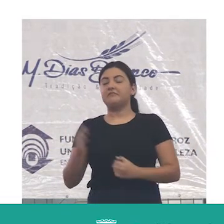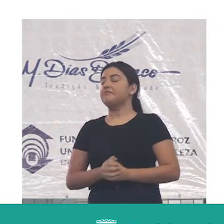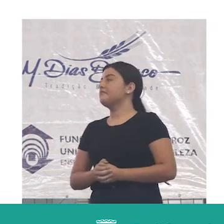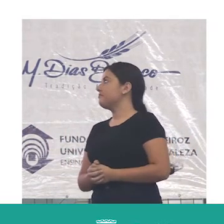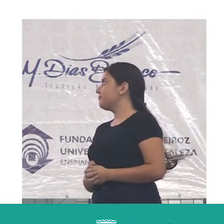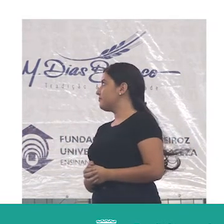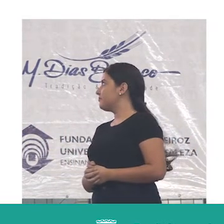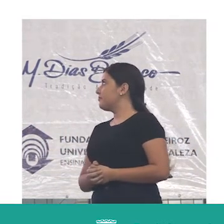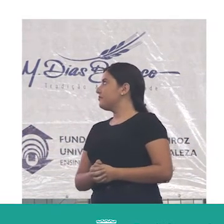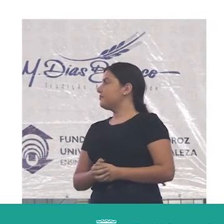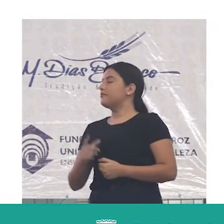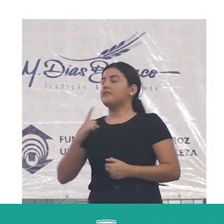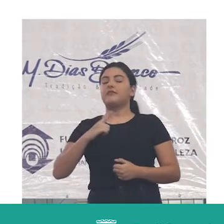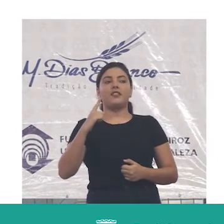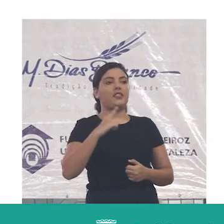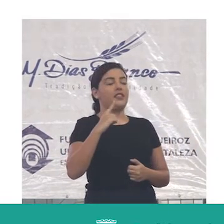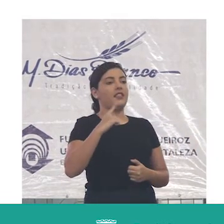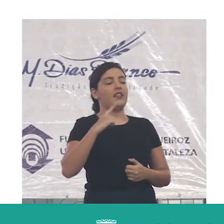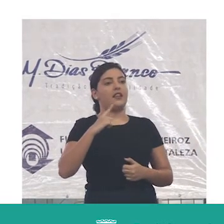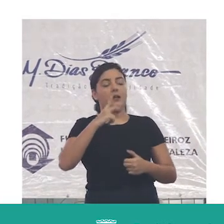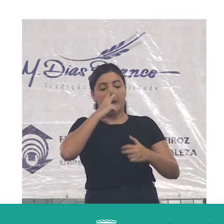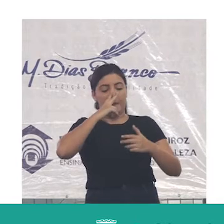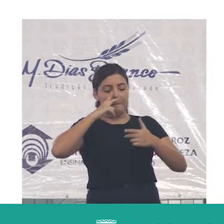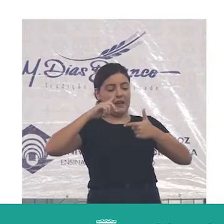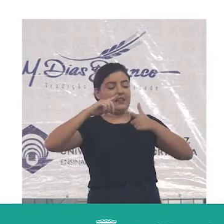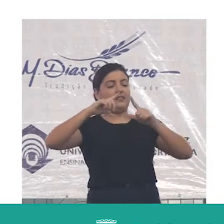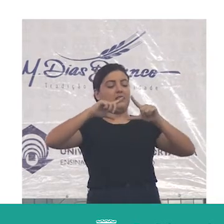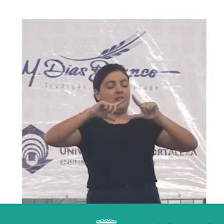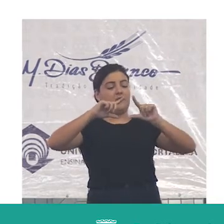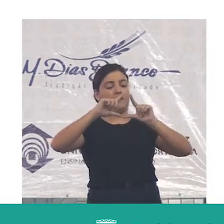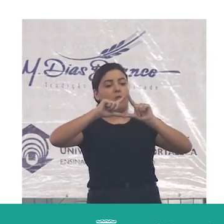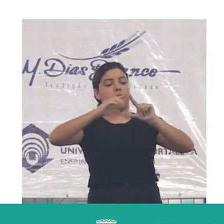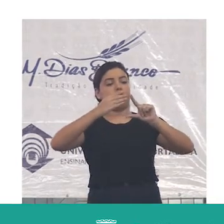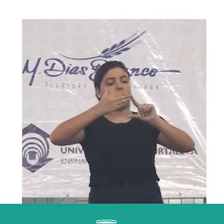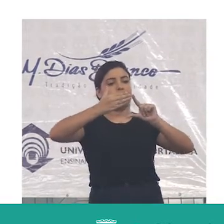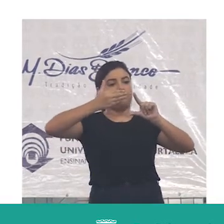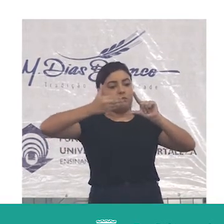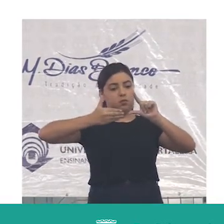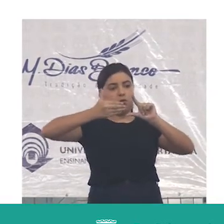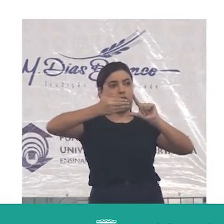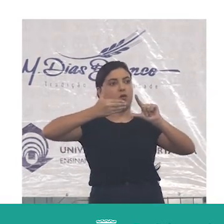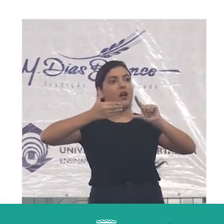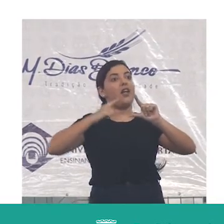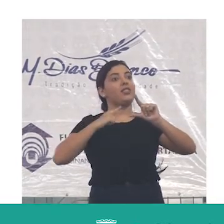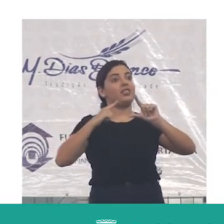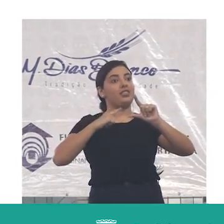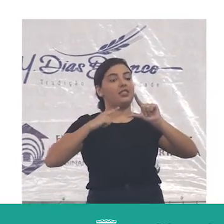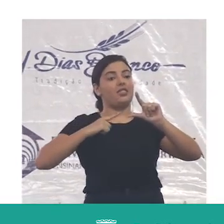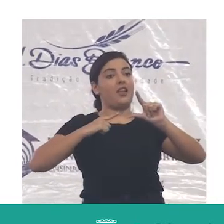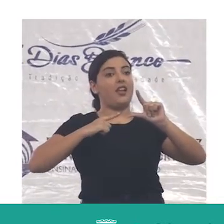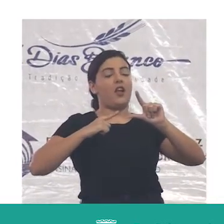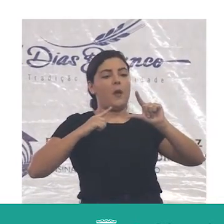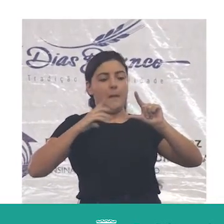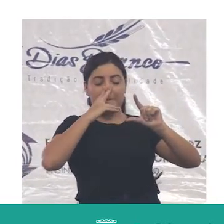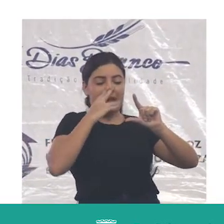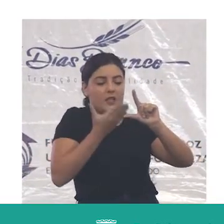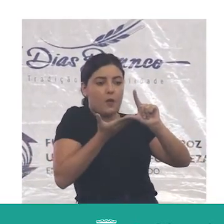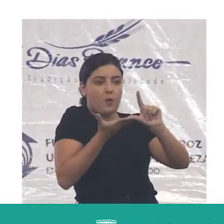Vocês estão vendo nessa figura 2 bases? Não. Base só tem